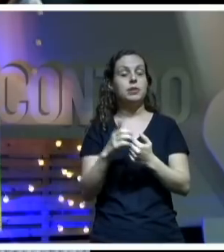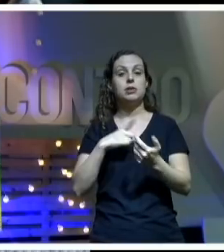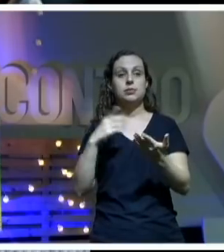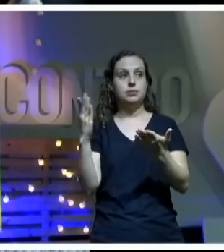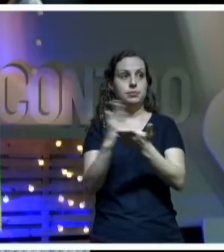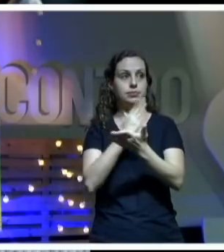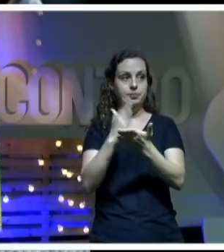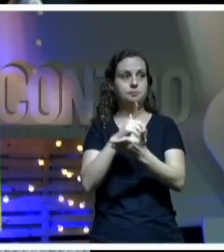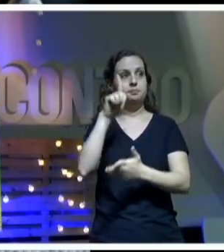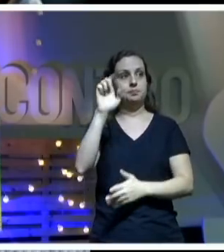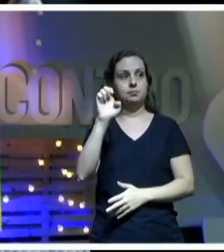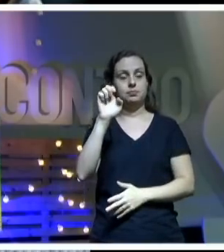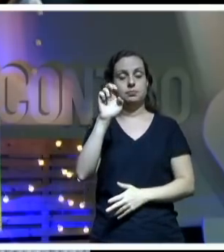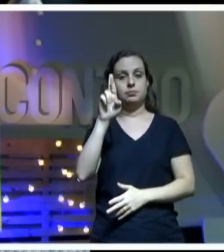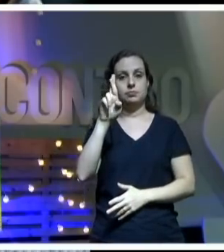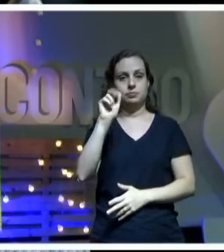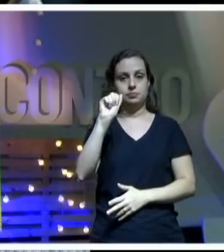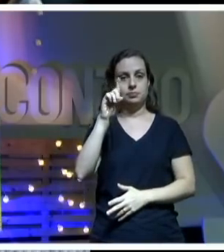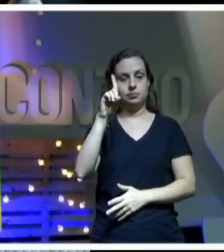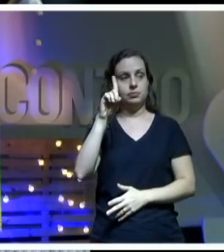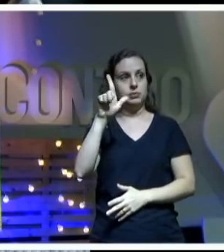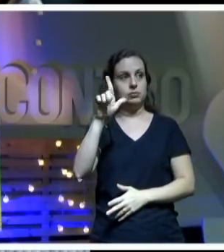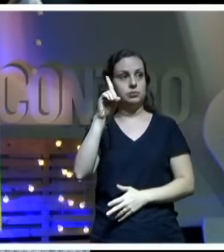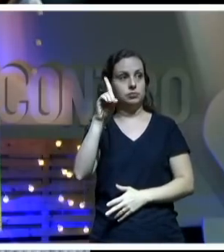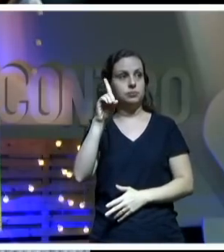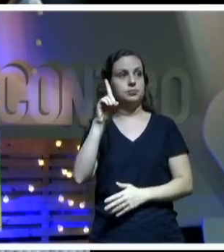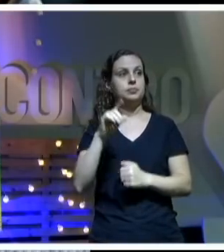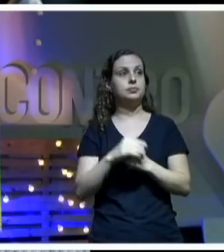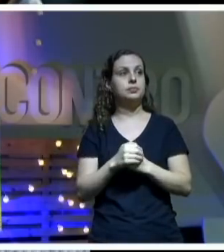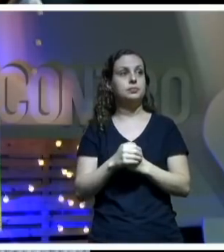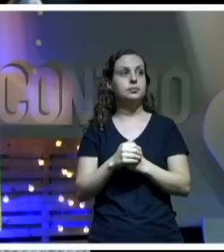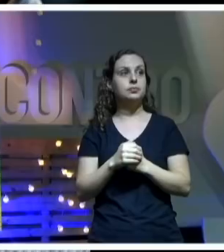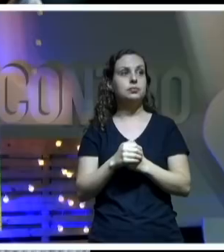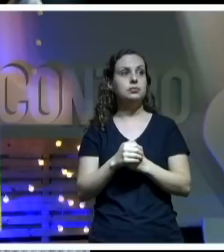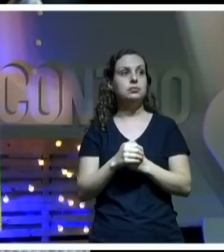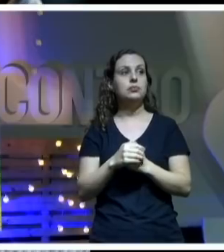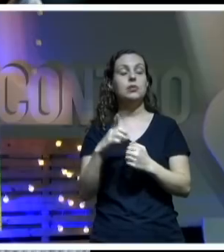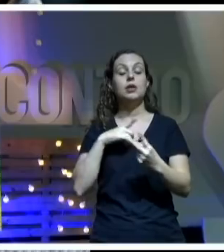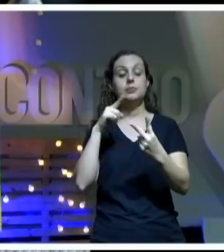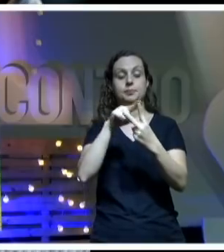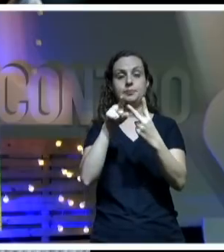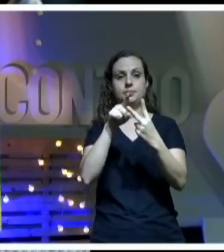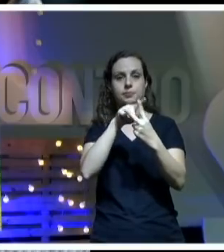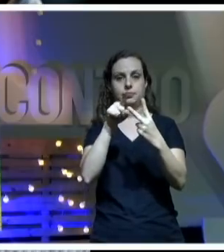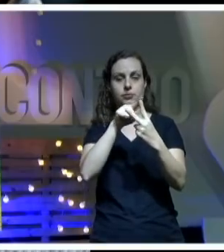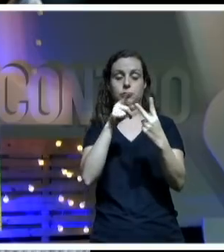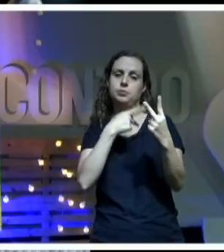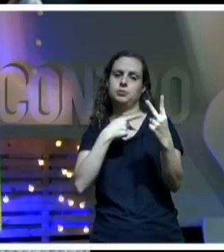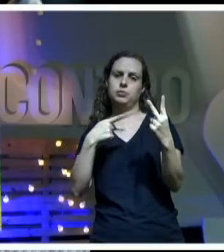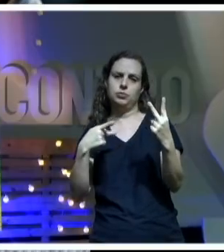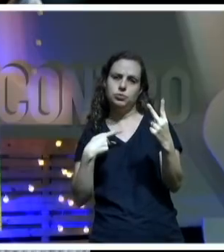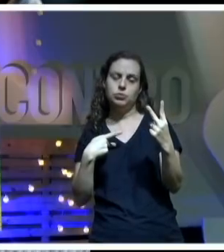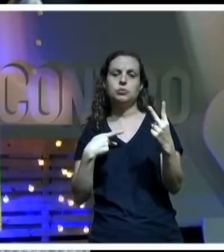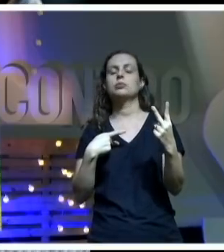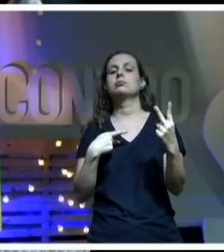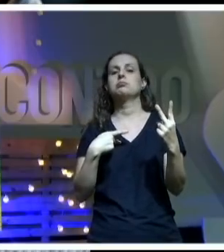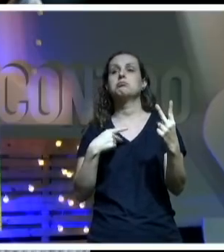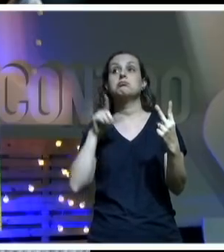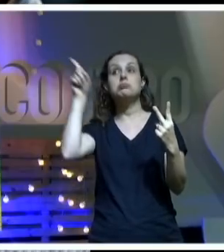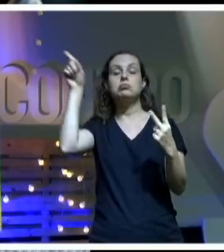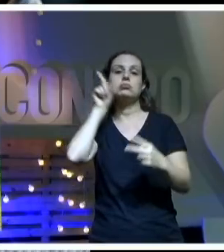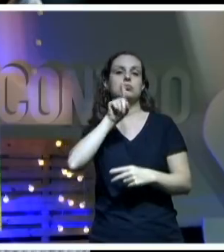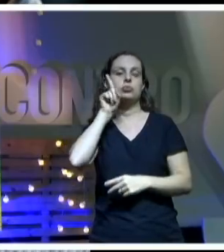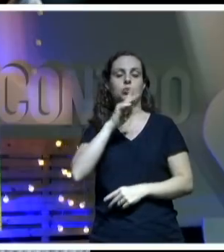traduzido do gerald estendido todd brunson a gente ouviu falar deles que são dois pastores comuns aos estados unidos que escrever um livro chamado